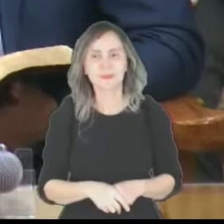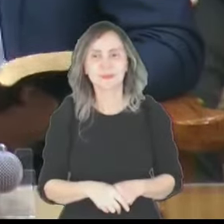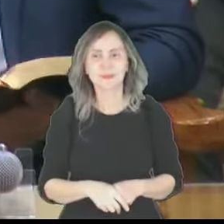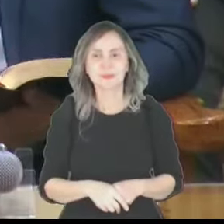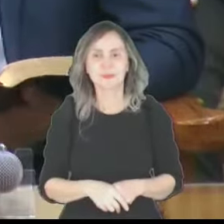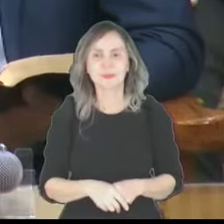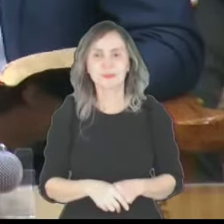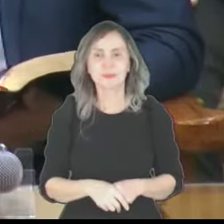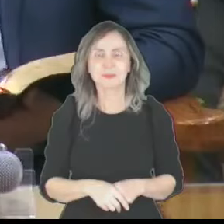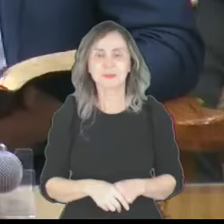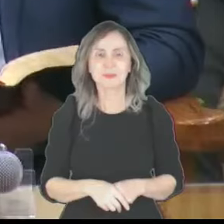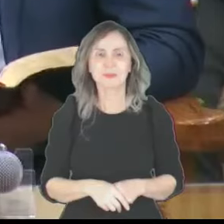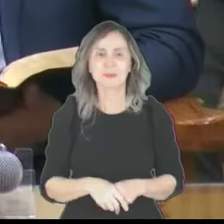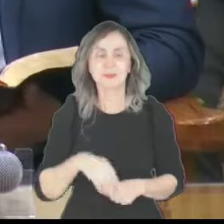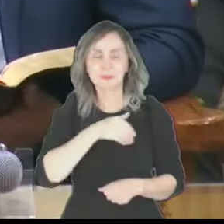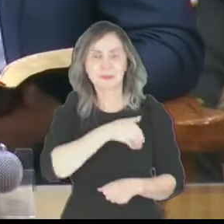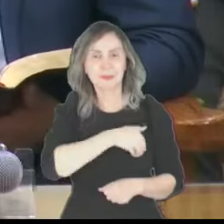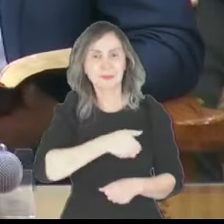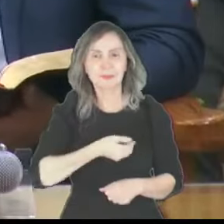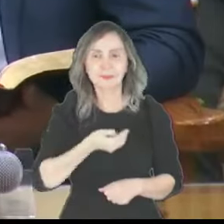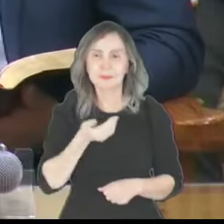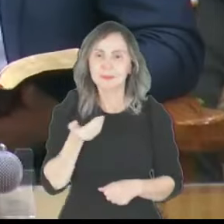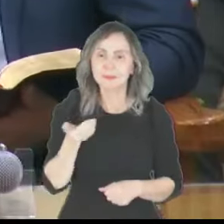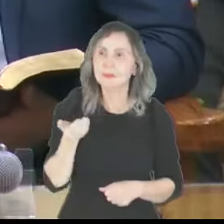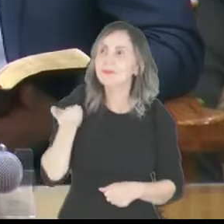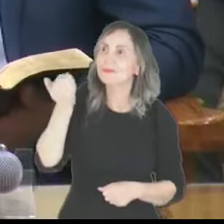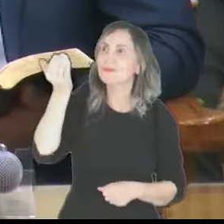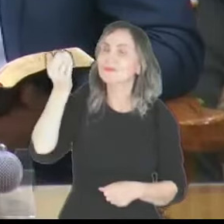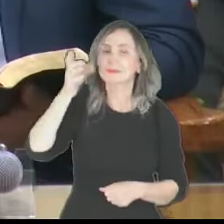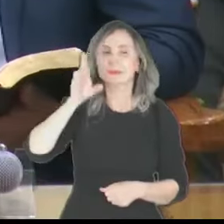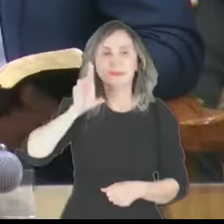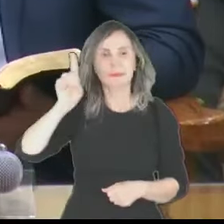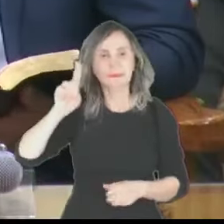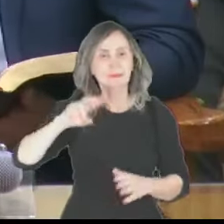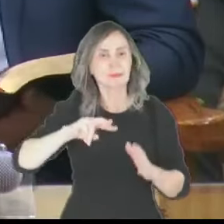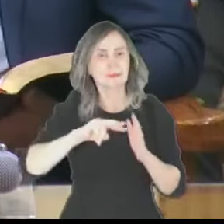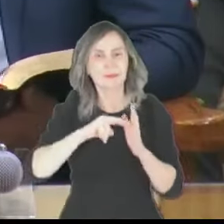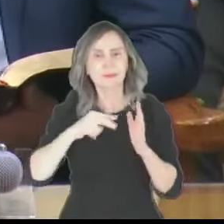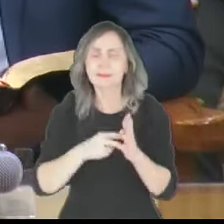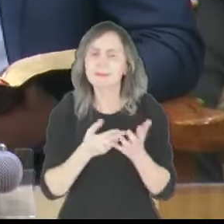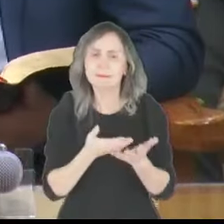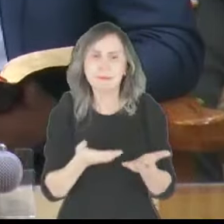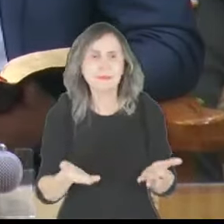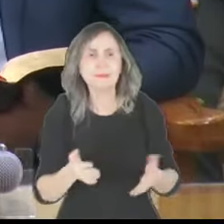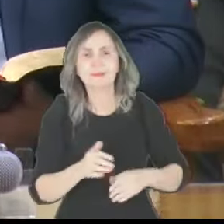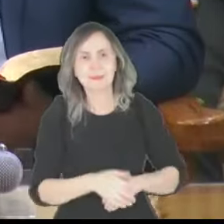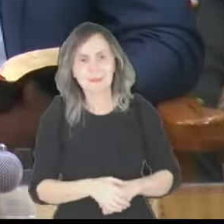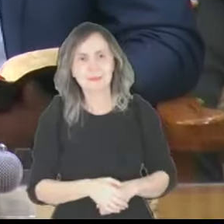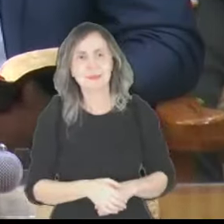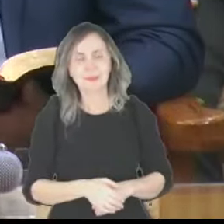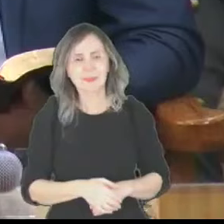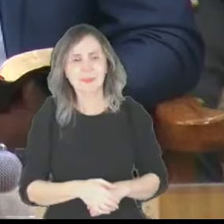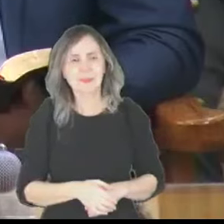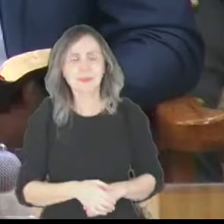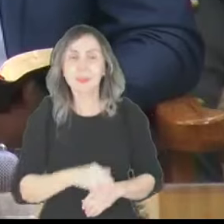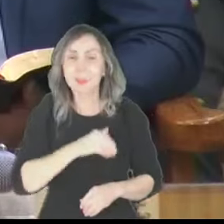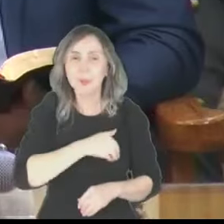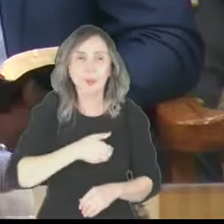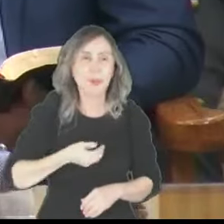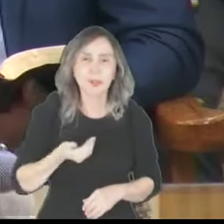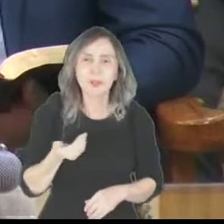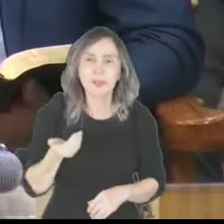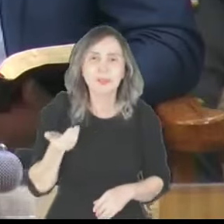A consagração A consagração Deus É isso A consagração A Deus É a consagração